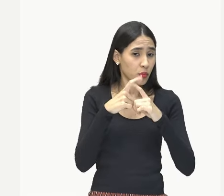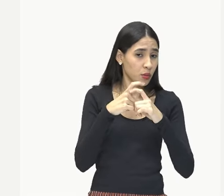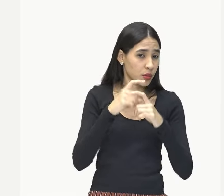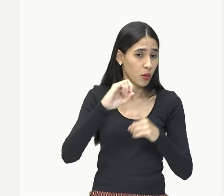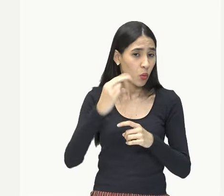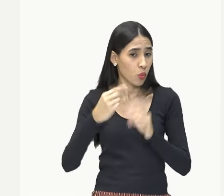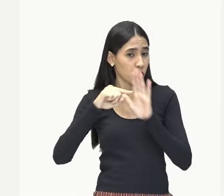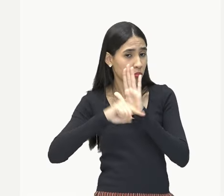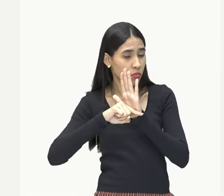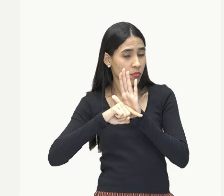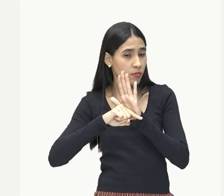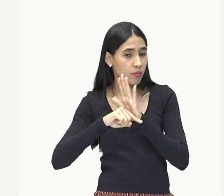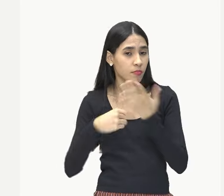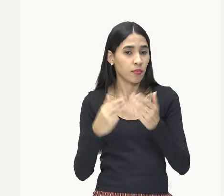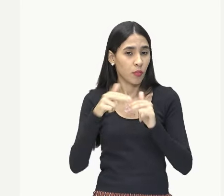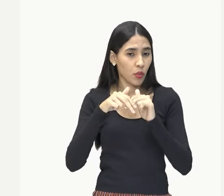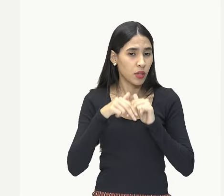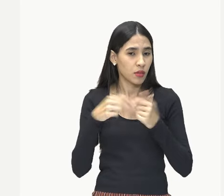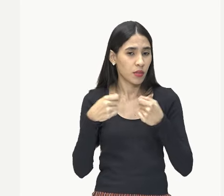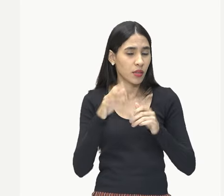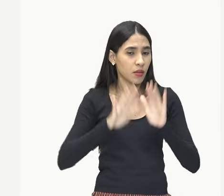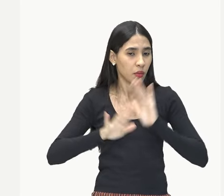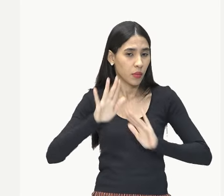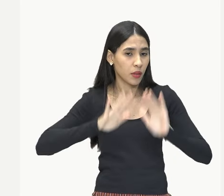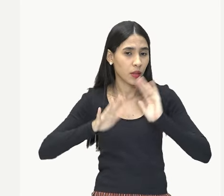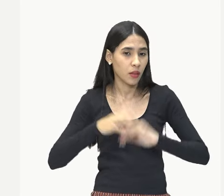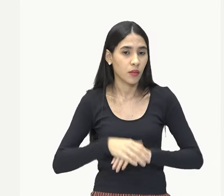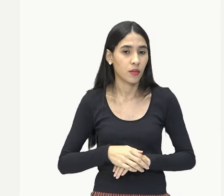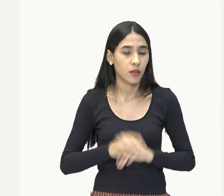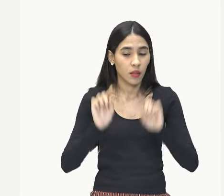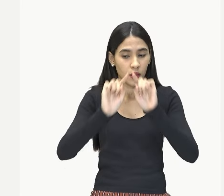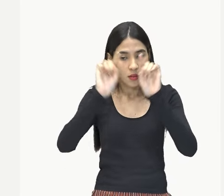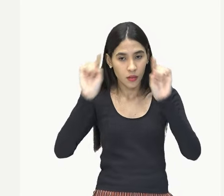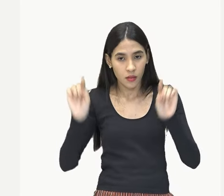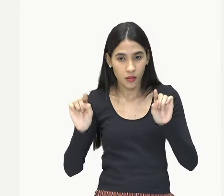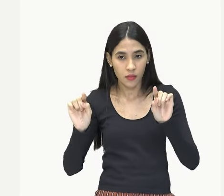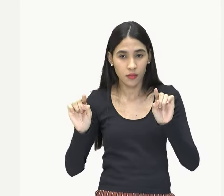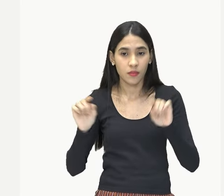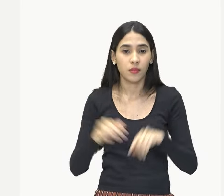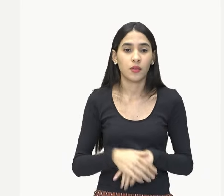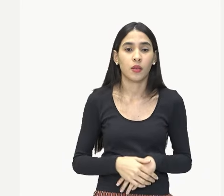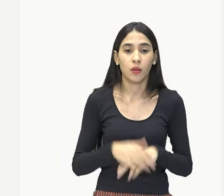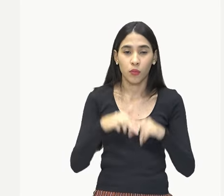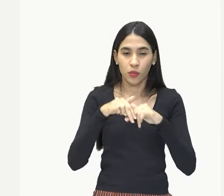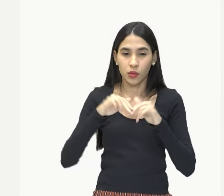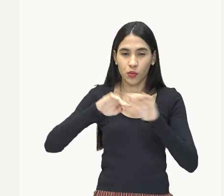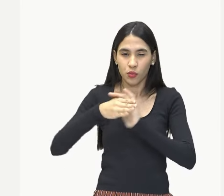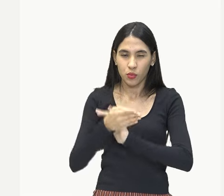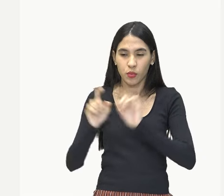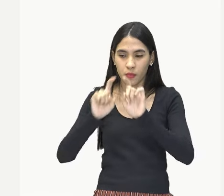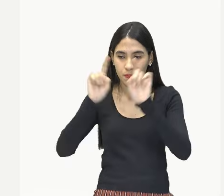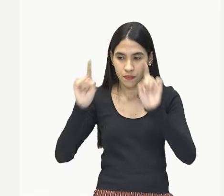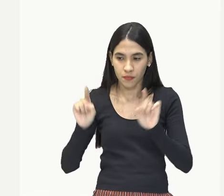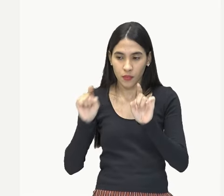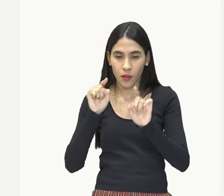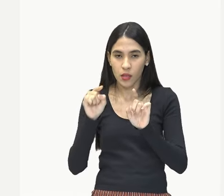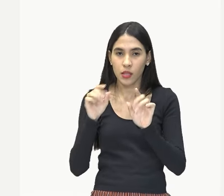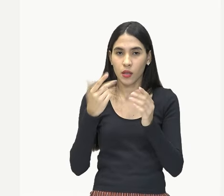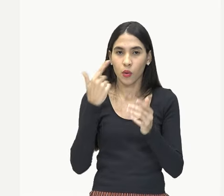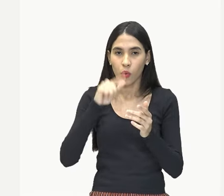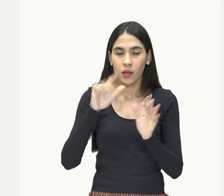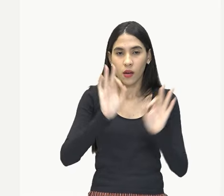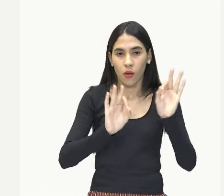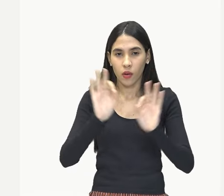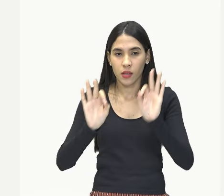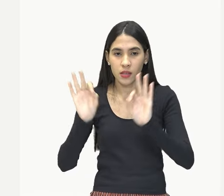ou a subtração? Por isso que se costuma colocar aqui entre parênteses, para você ter a noção de que